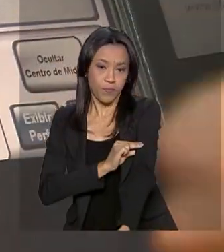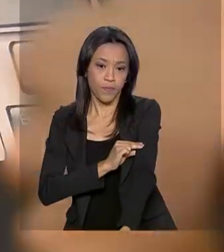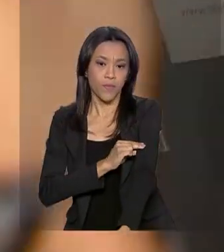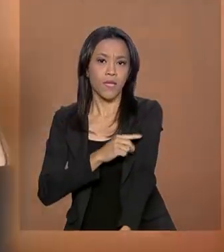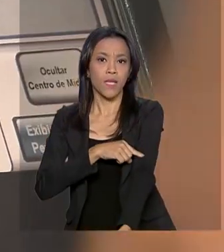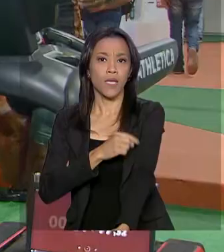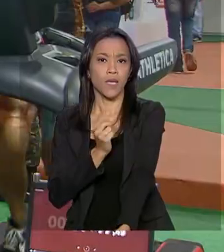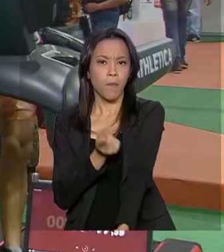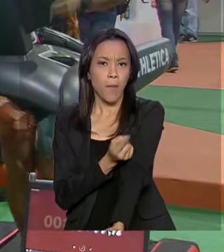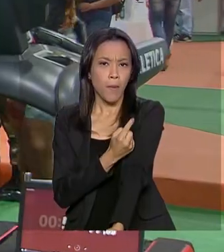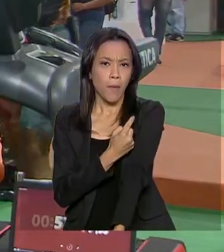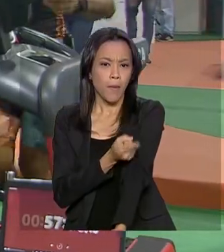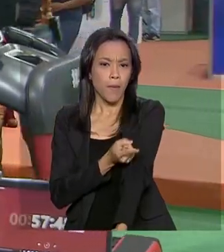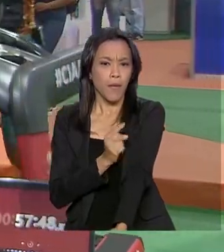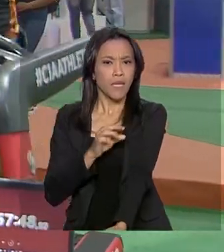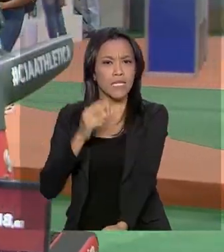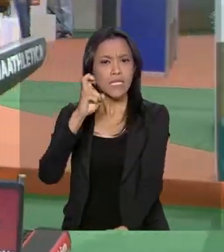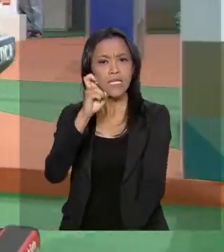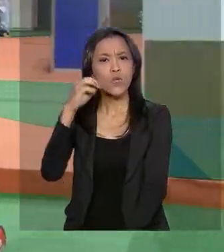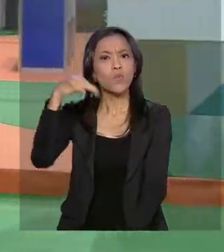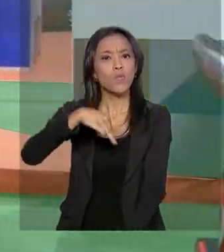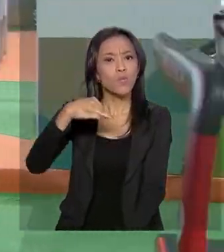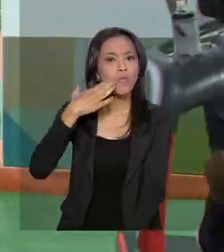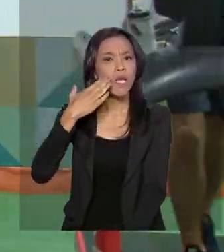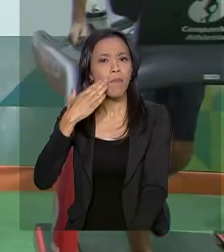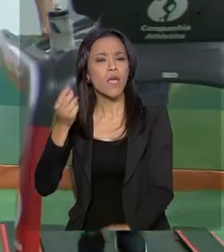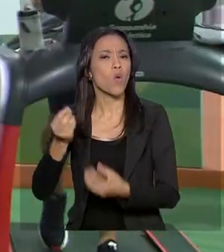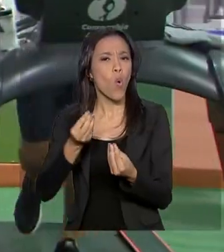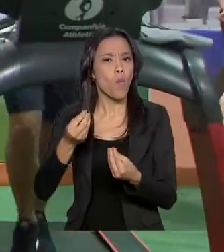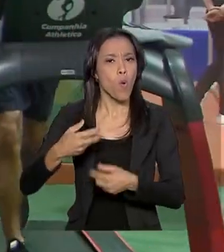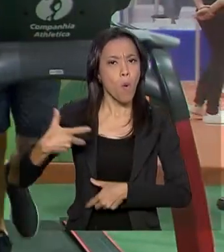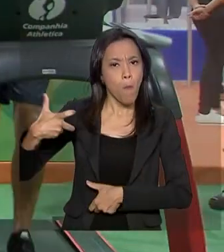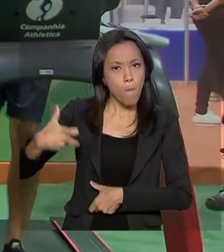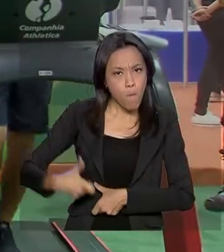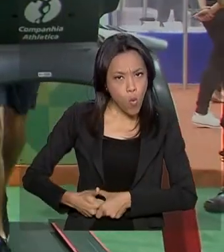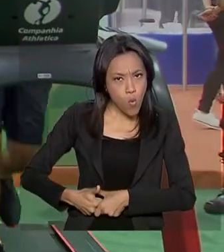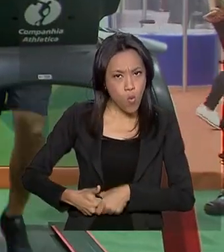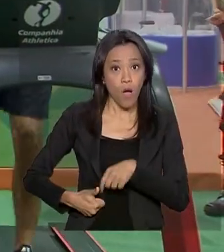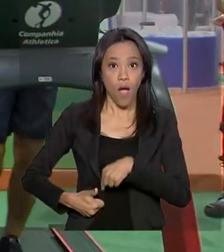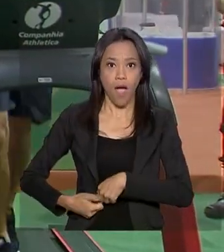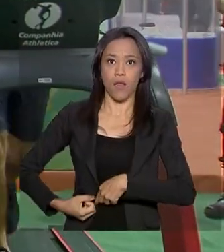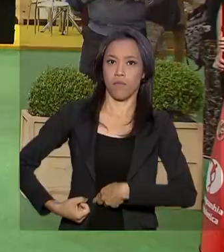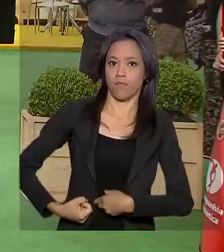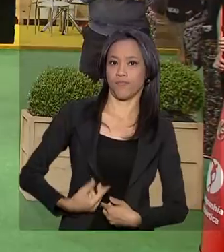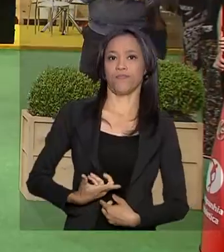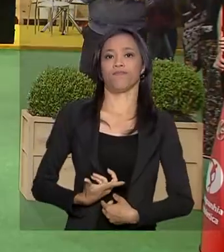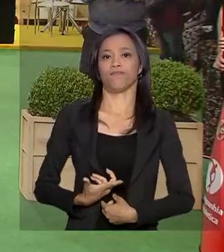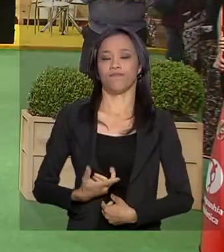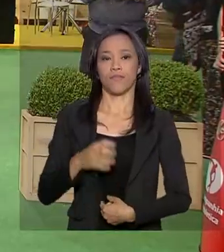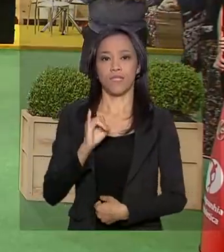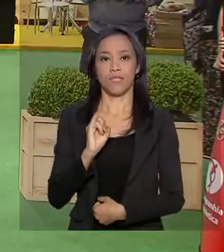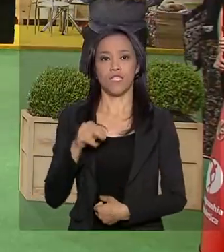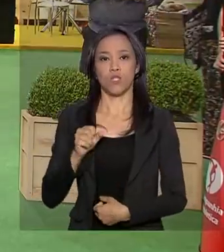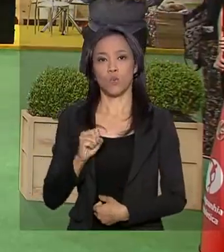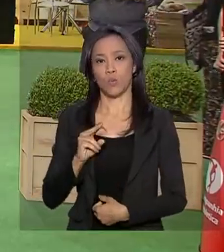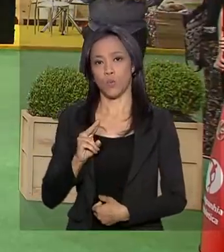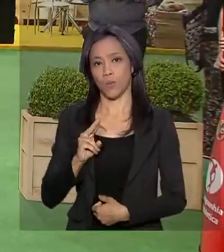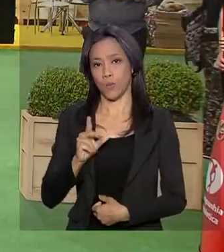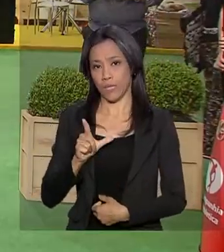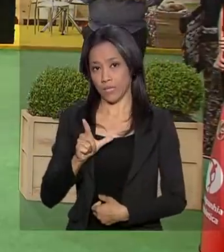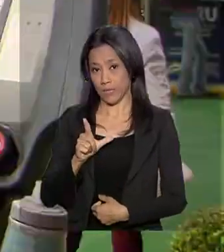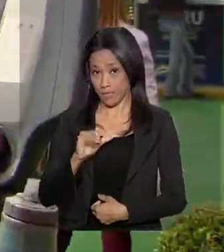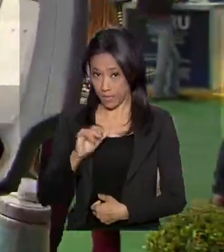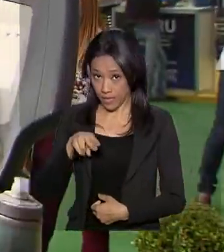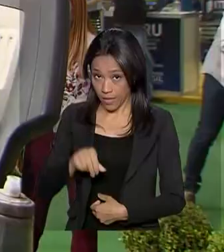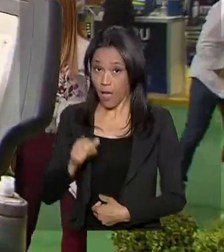cada 5 minutos. Se for necessário, a bomba de insulina libera uma dose exata. O equipamento é aprovado e